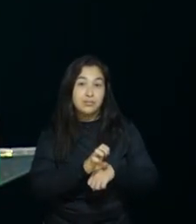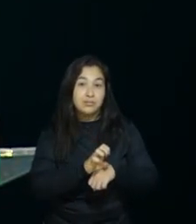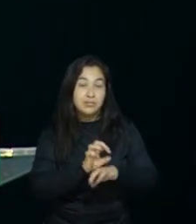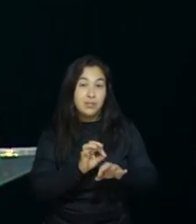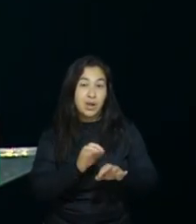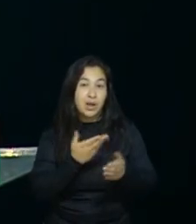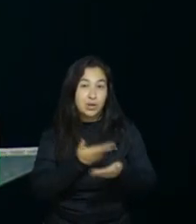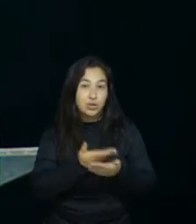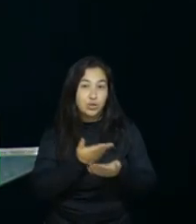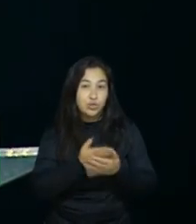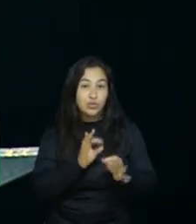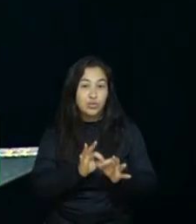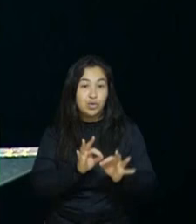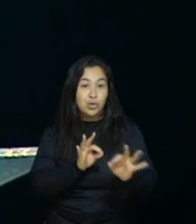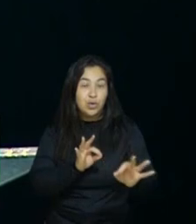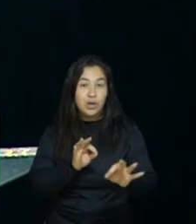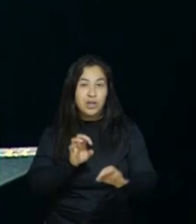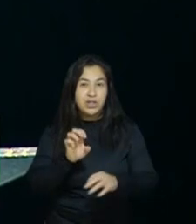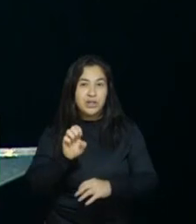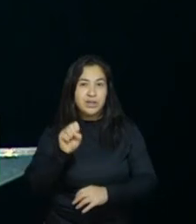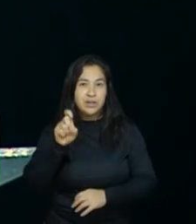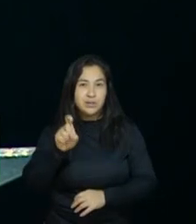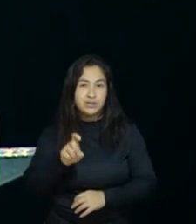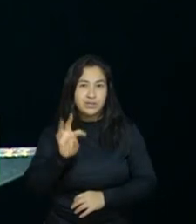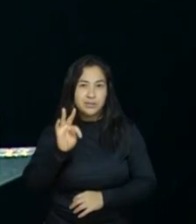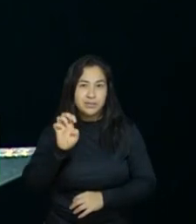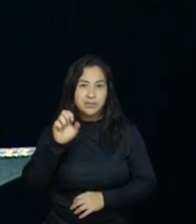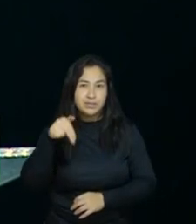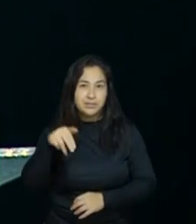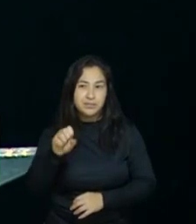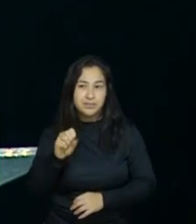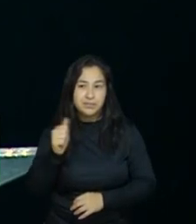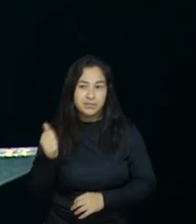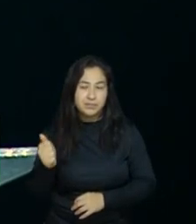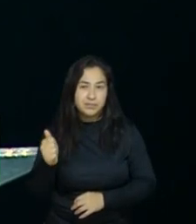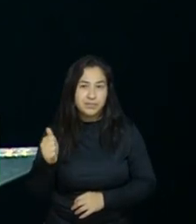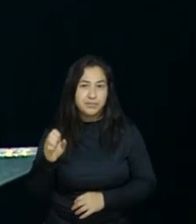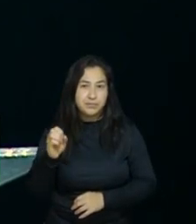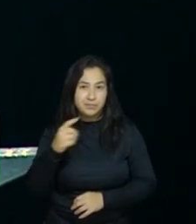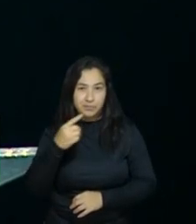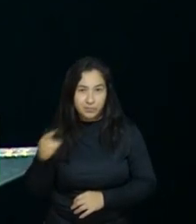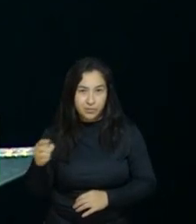de extensão. E aí a gente pode elencar aqui